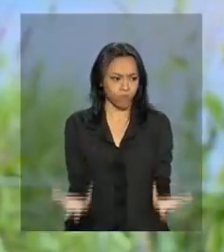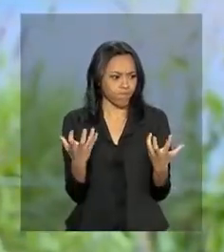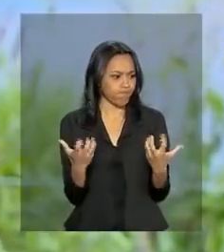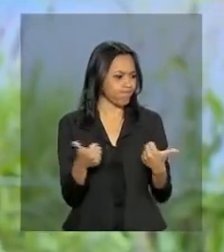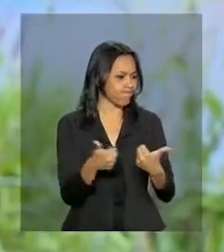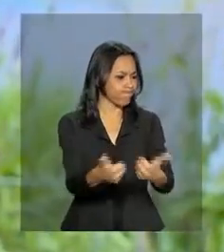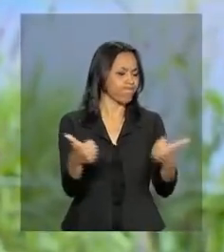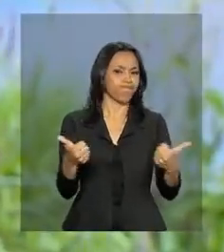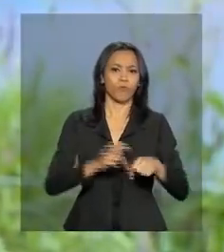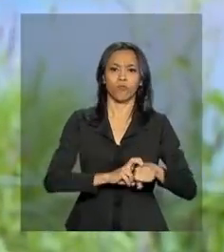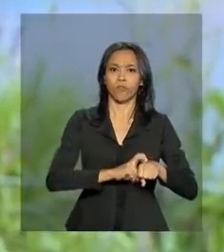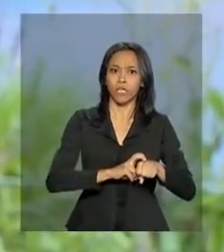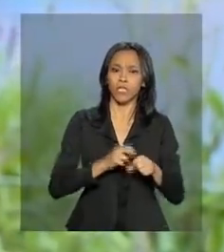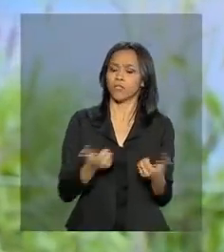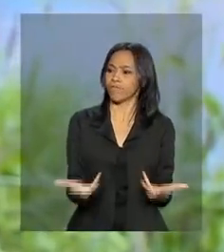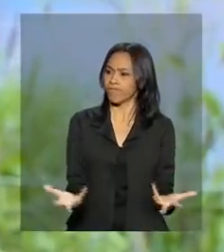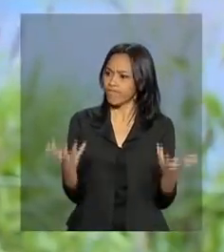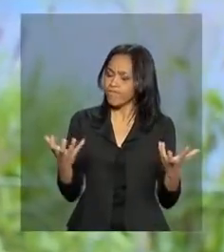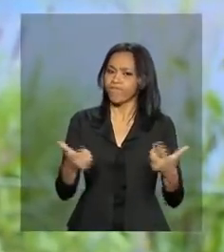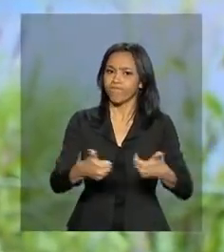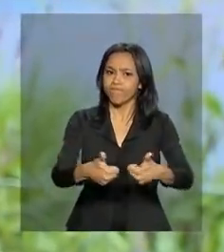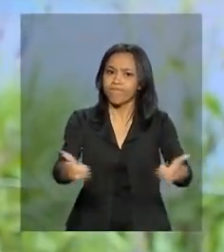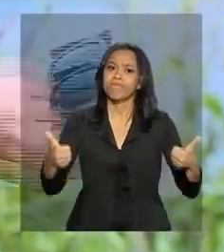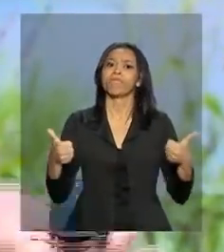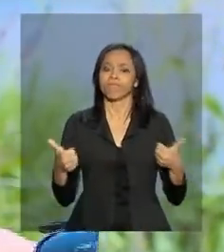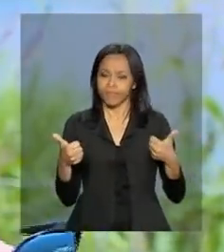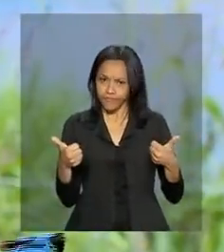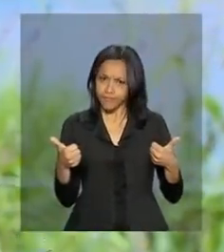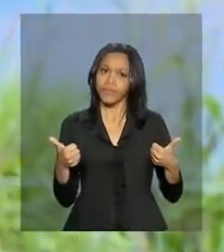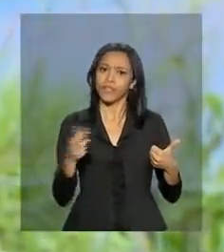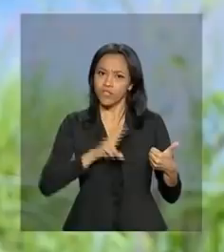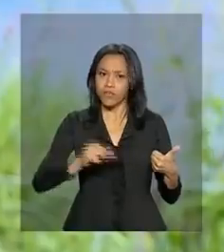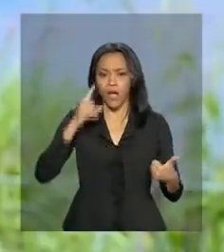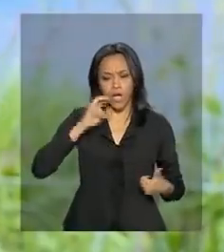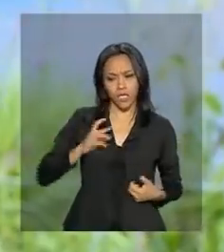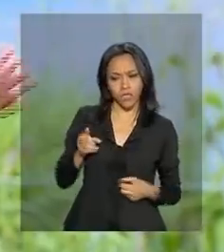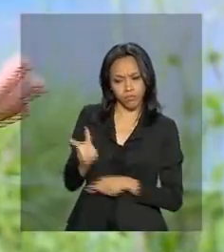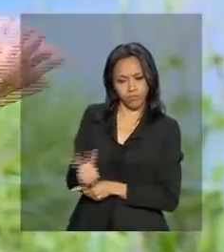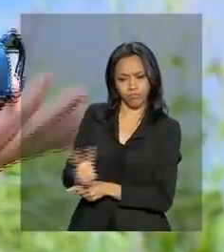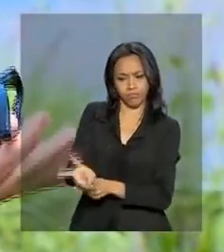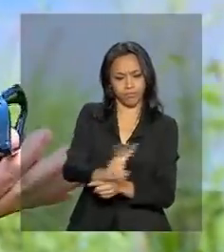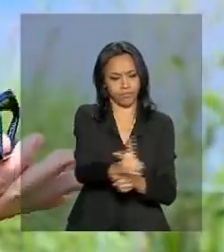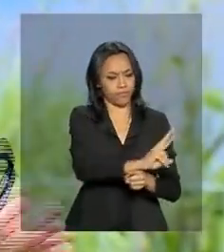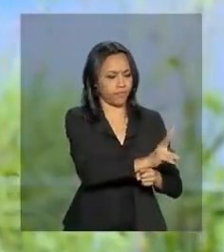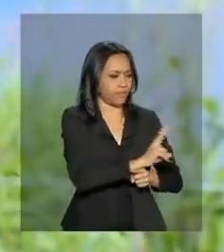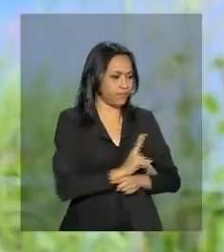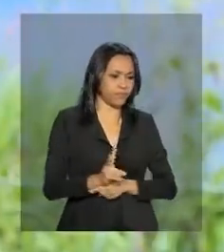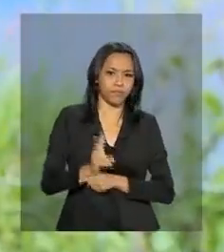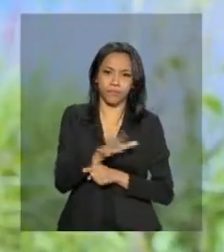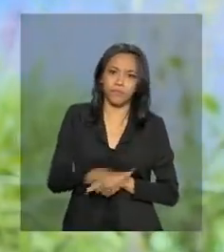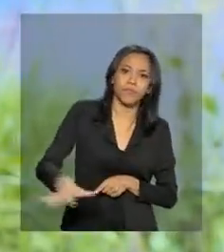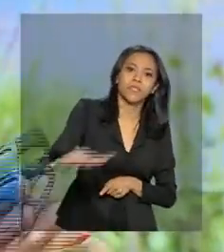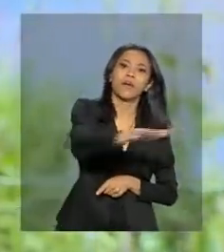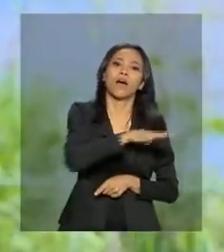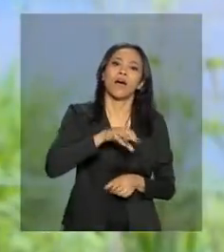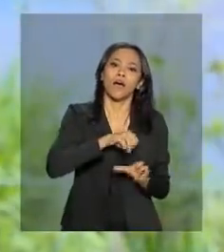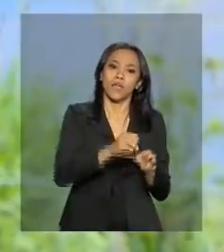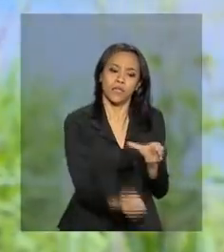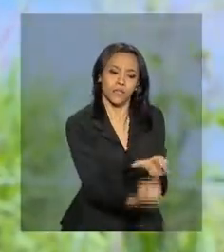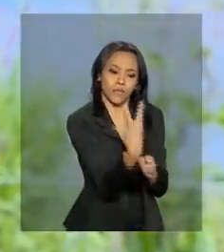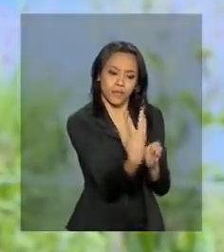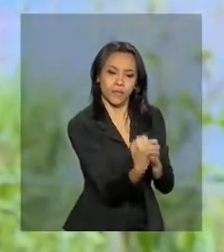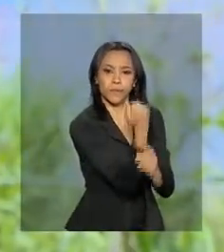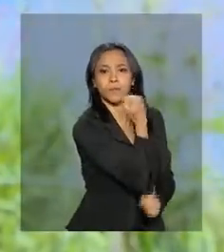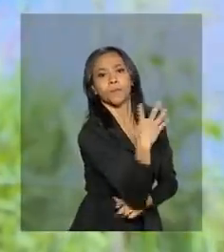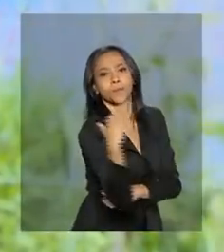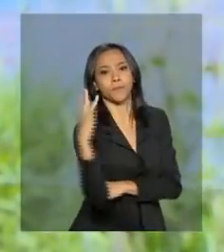vigorosa, vibrante. Então, lógico que a gente vai acompanhar o desenvolvimento dessas plantas, dessa